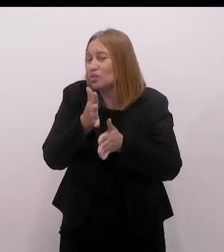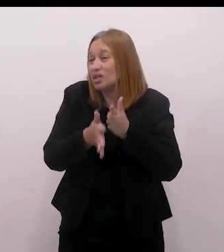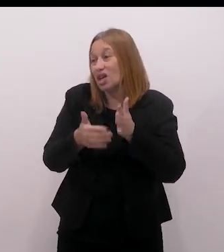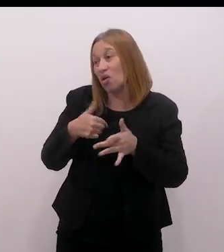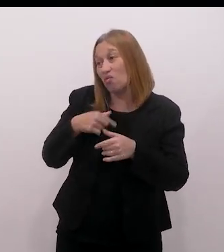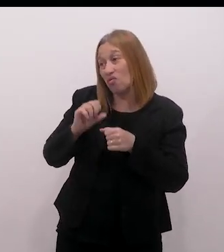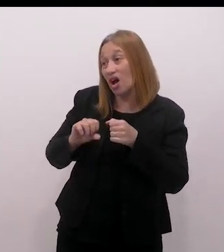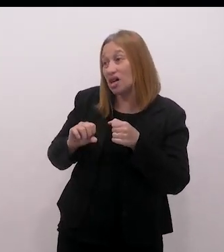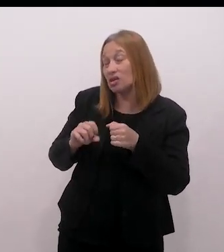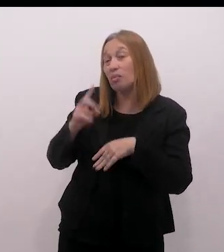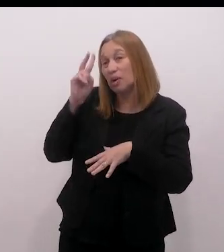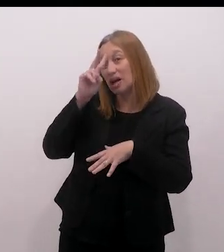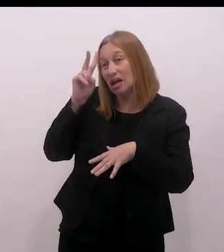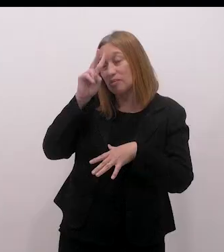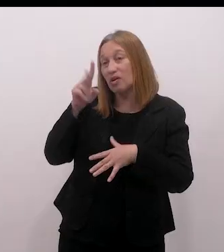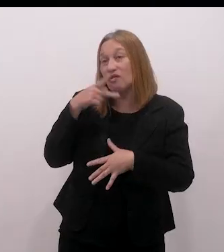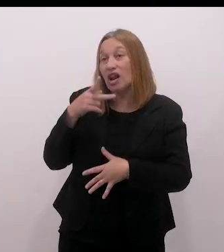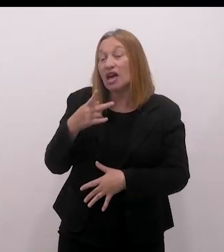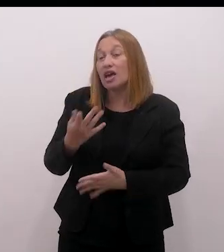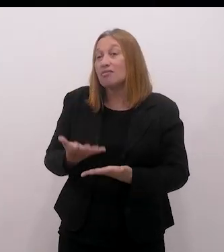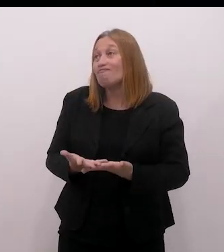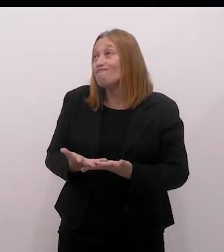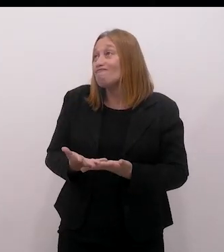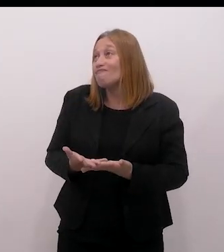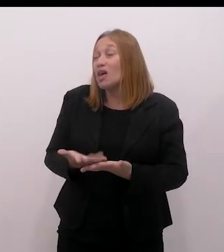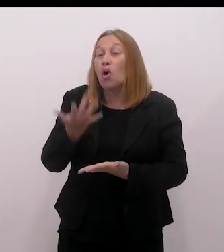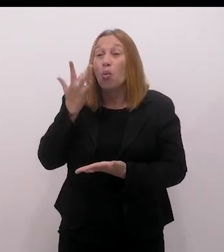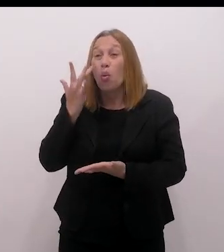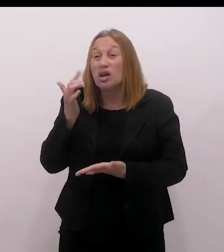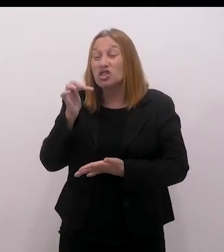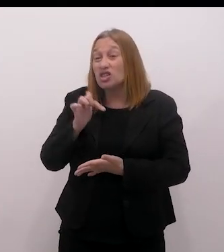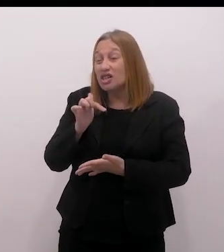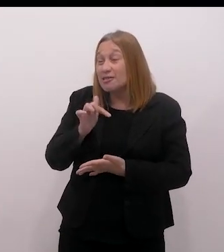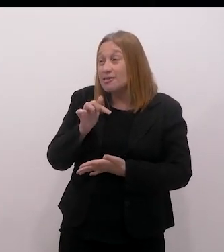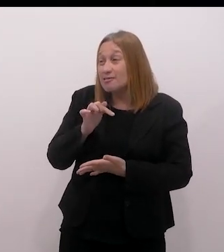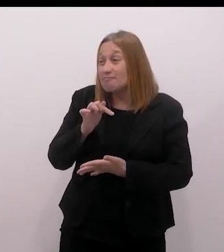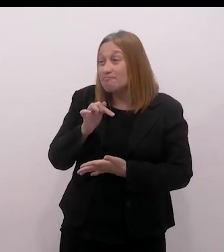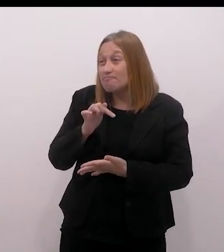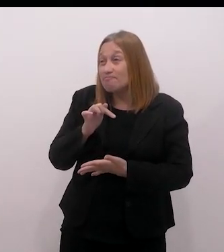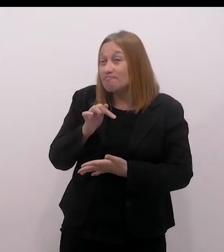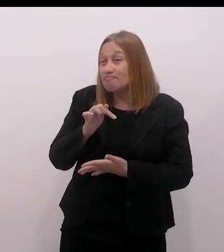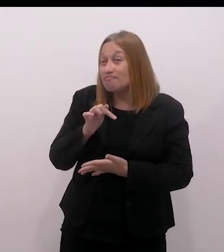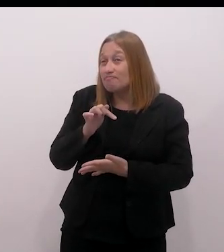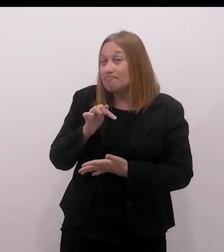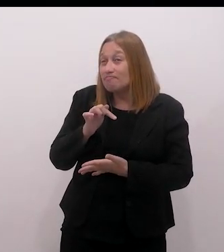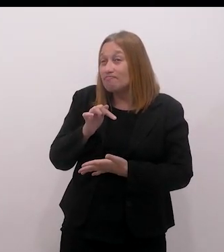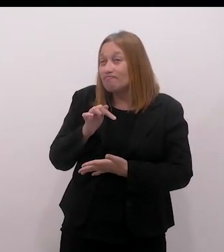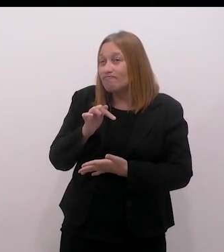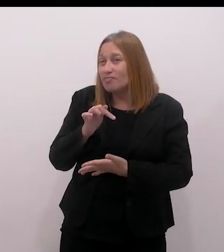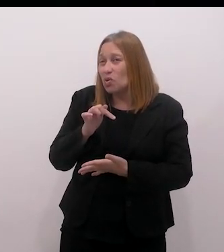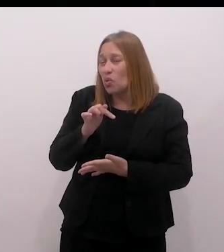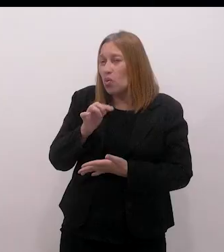coisas complexas que eu faço, assim, né? E eu me lembro que eu falei, nossa, eu acho que aqui está muito